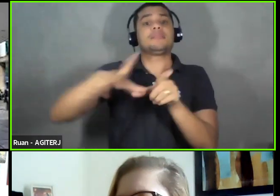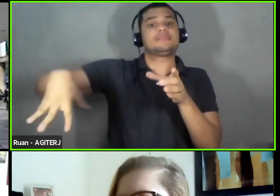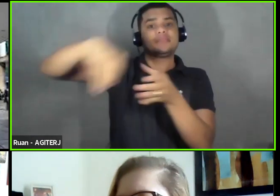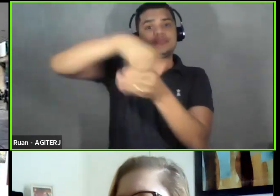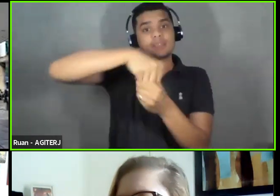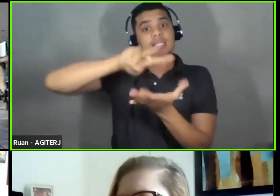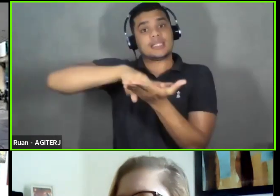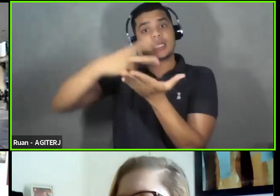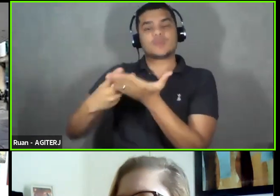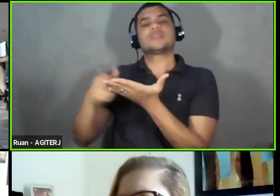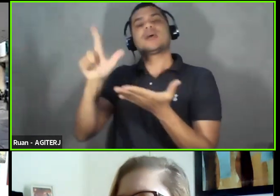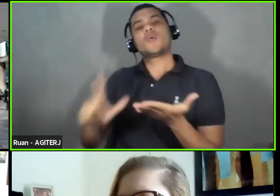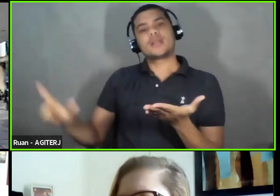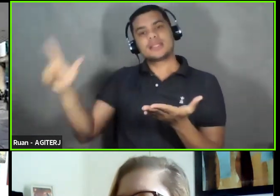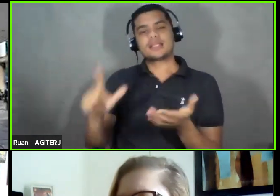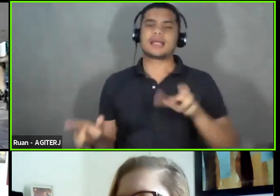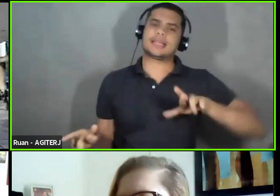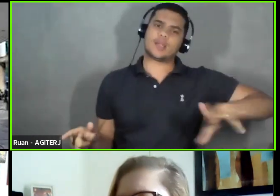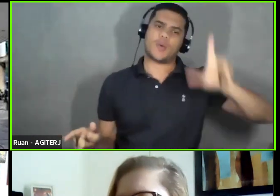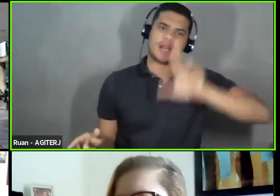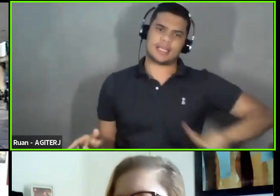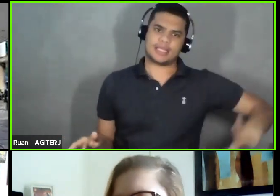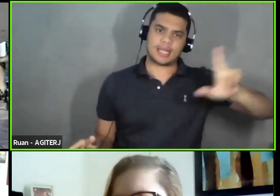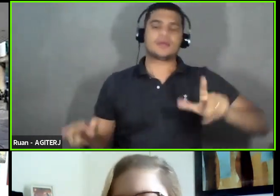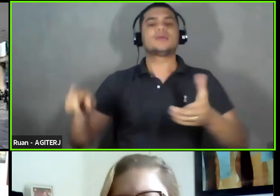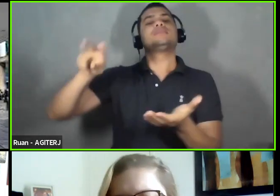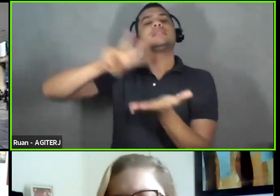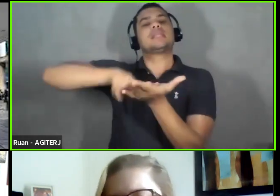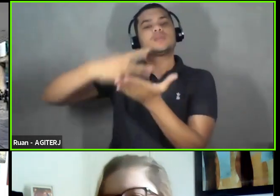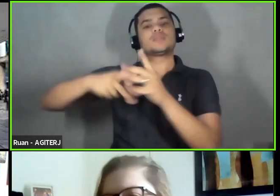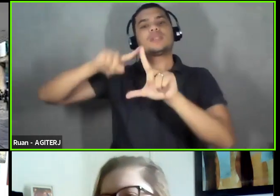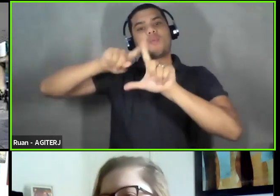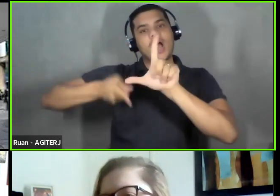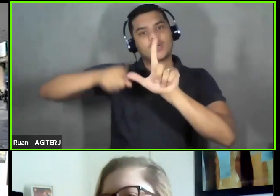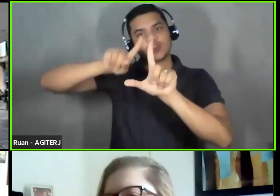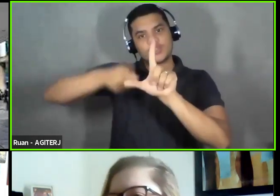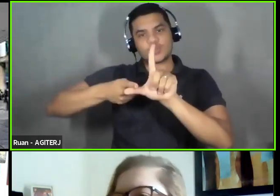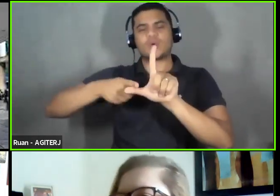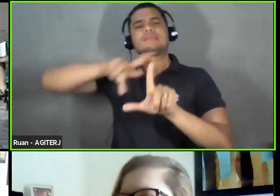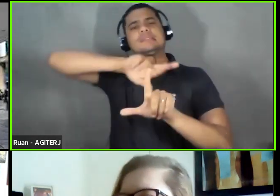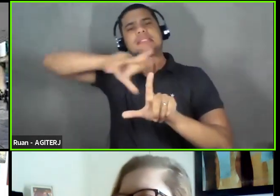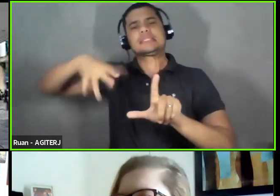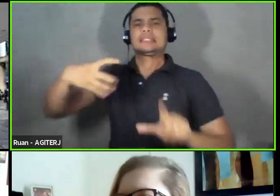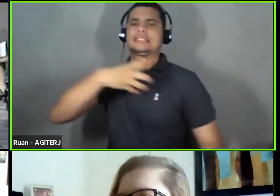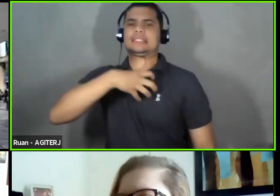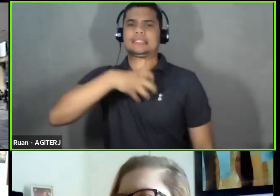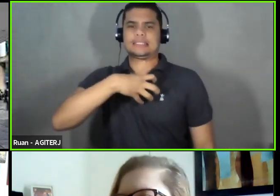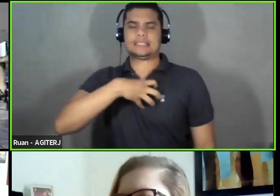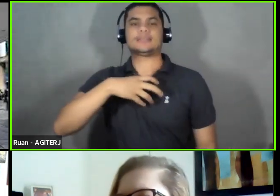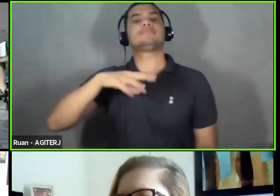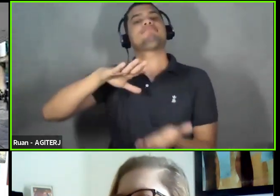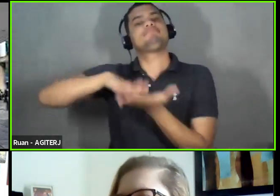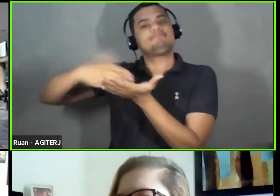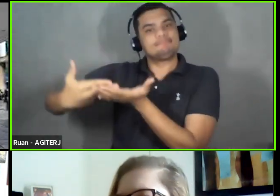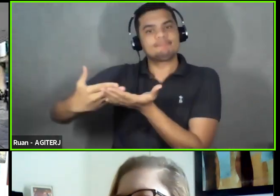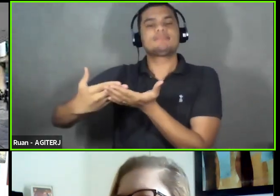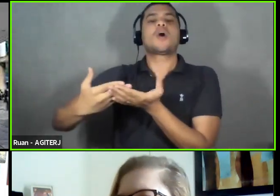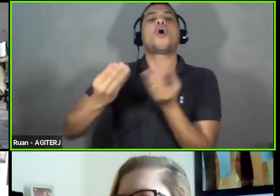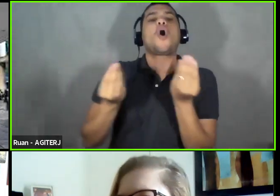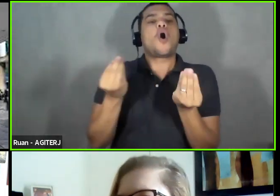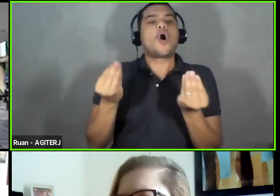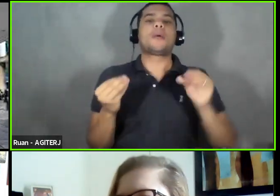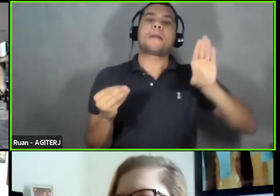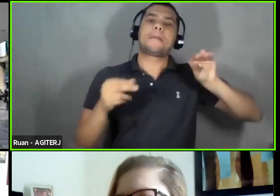tradução literária e não literária, tradução audiovisual e diferentes formas de interpretação de e para línguas orais